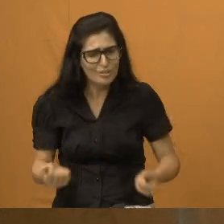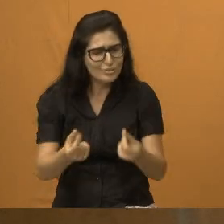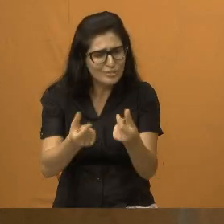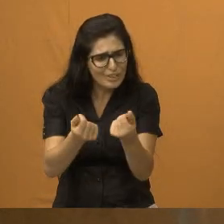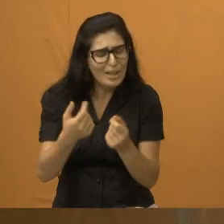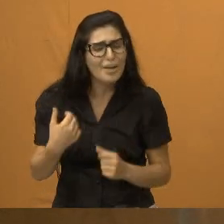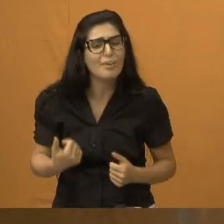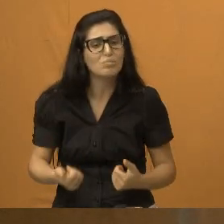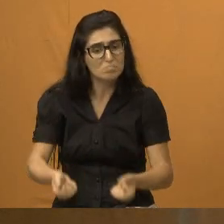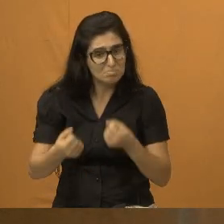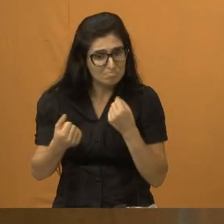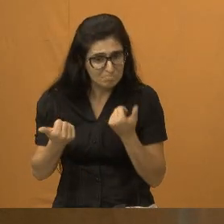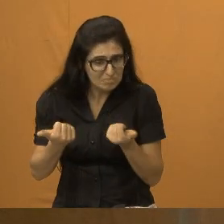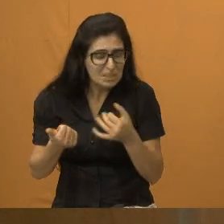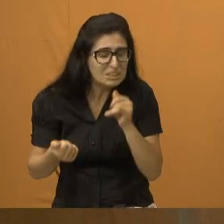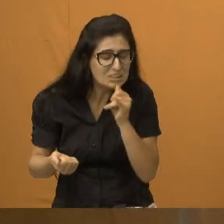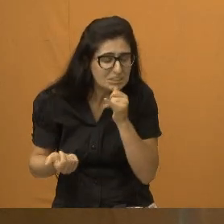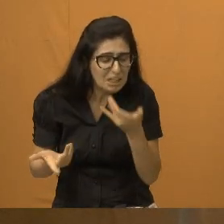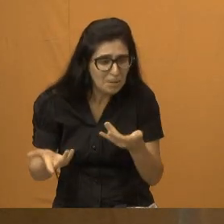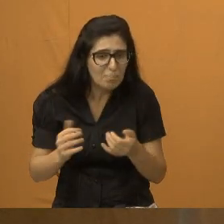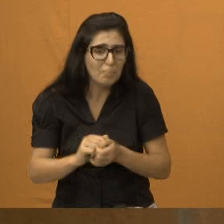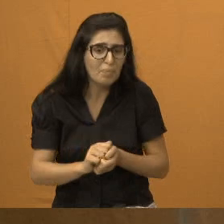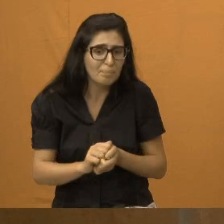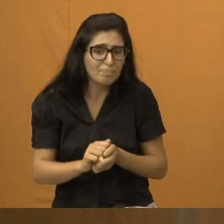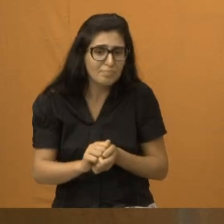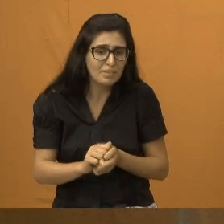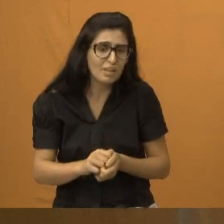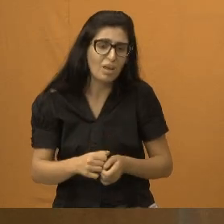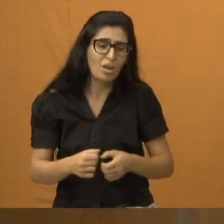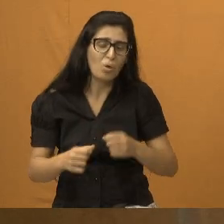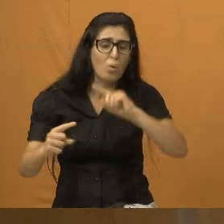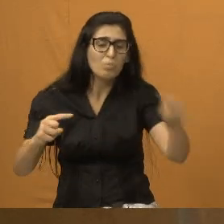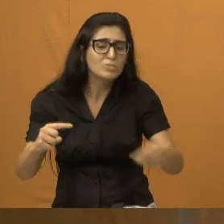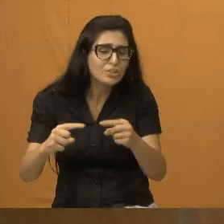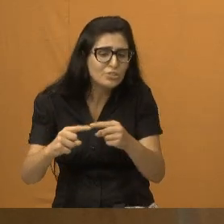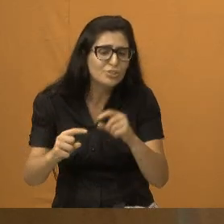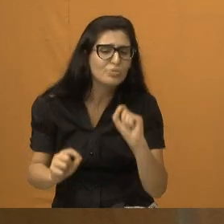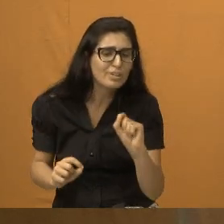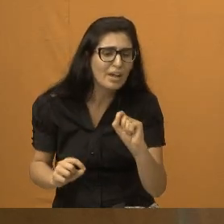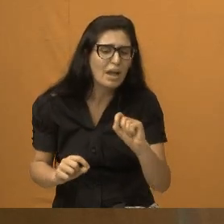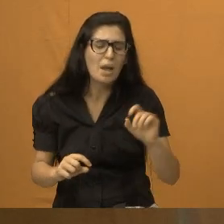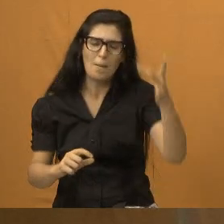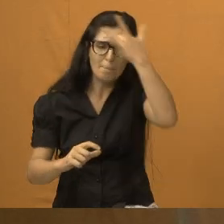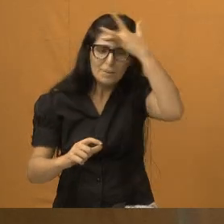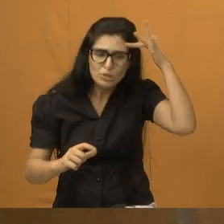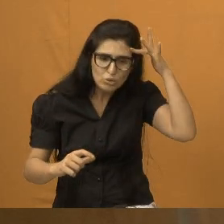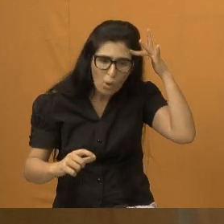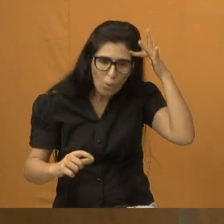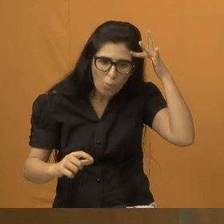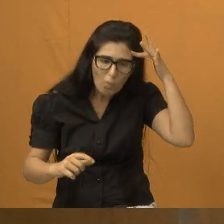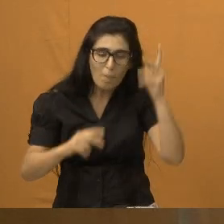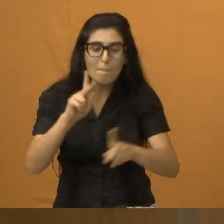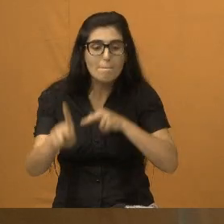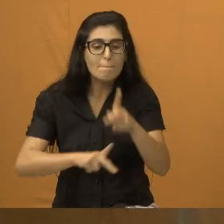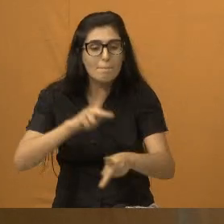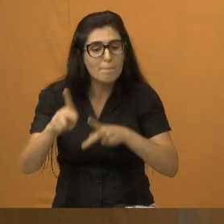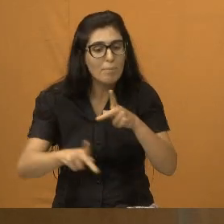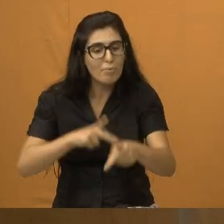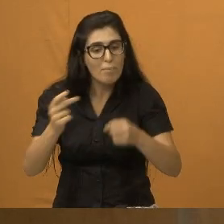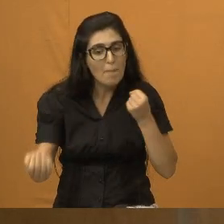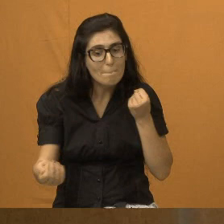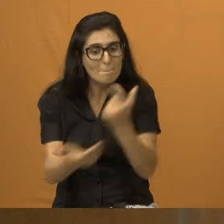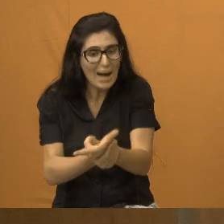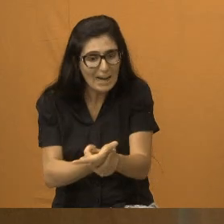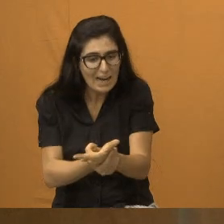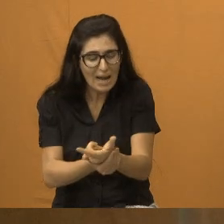você traz a questão do munícipe poder quitar aquilo que ele tem em dívida, né? E foi bastante positivo. Os números exatos,